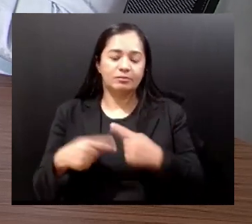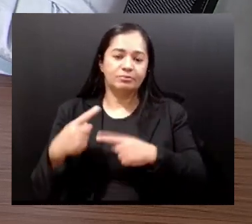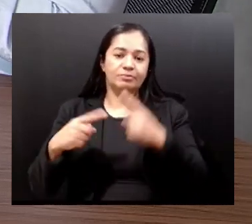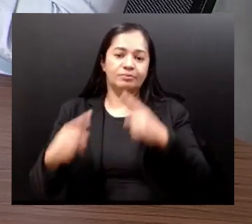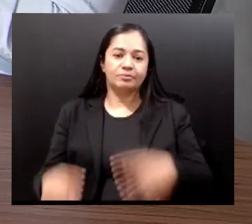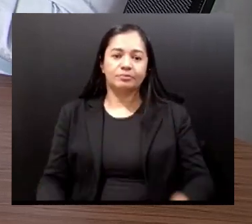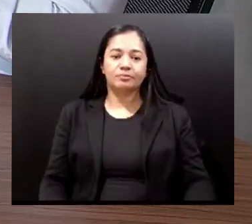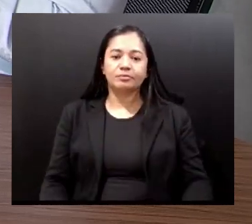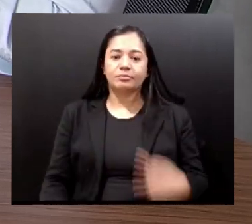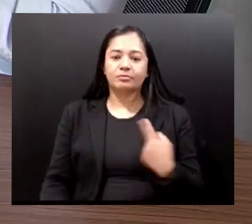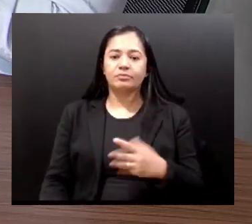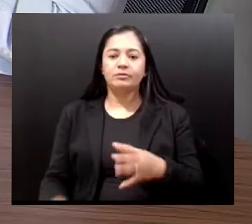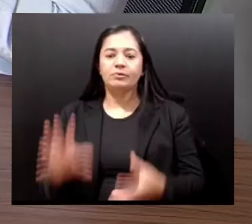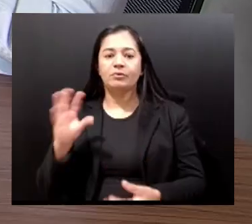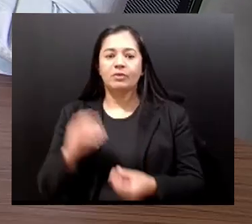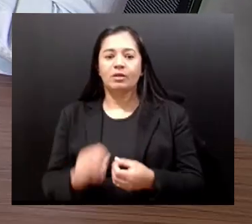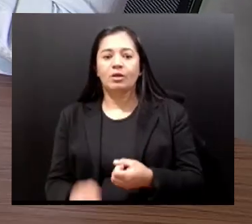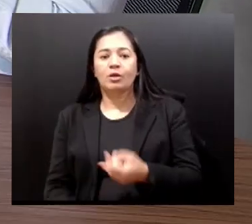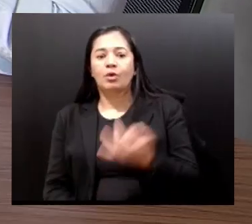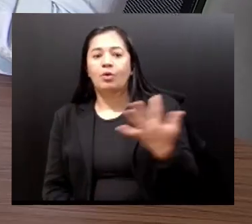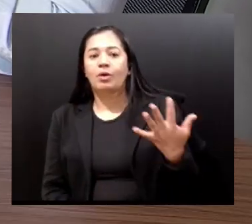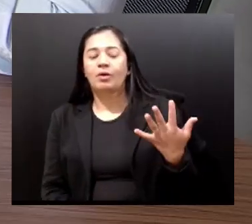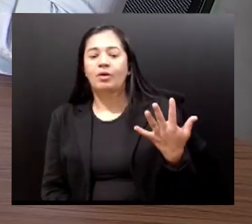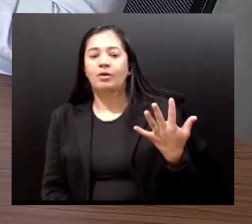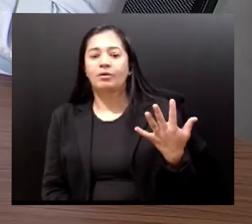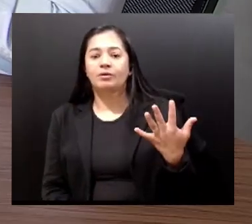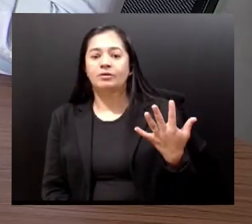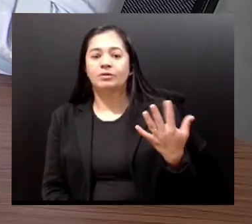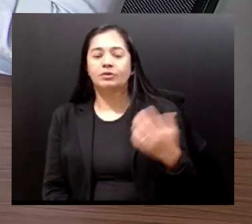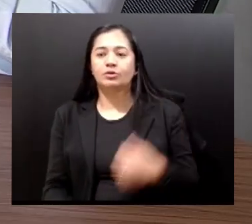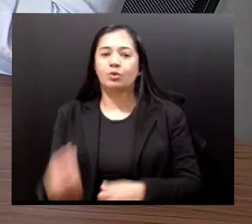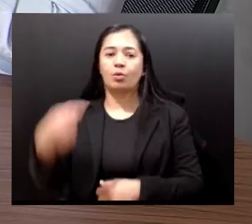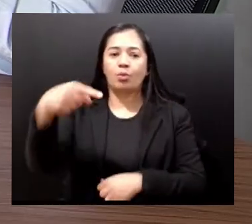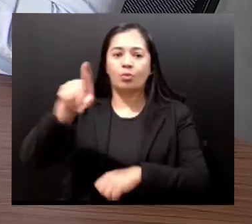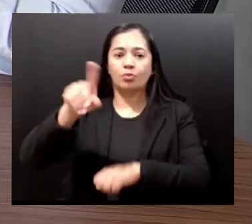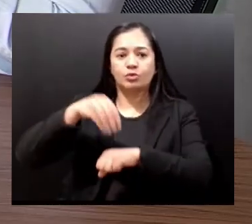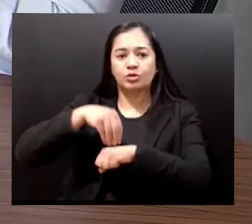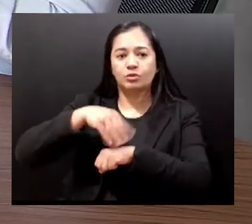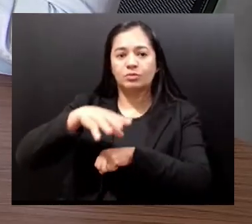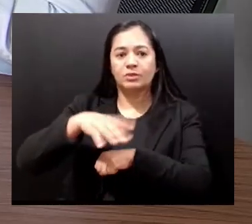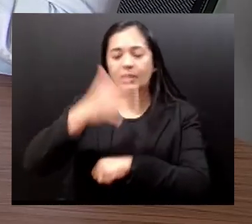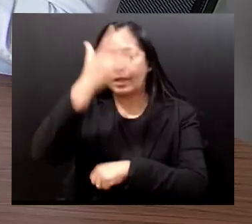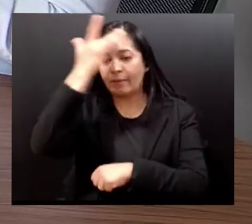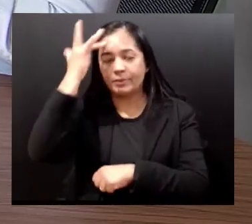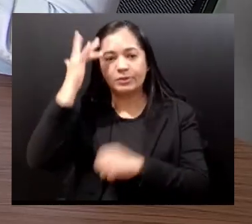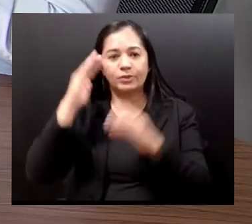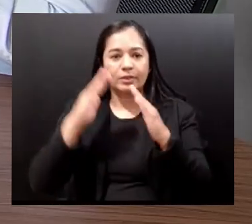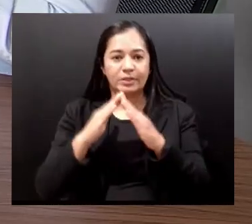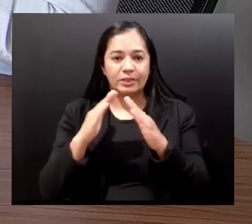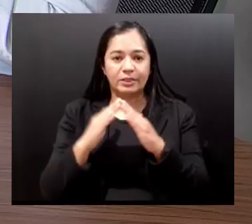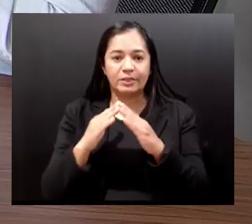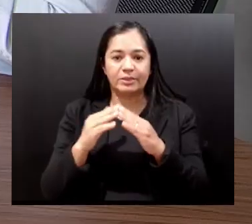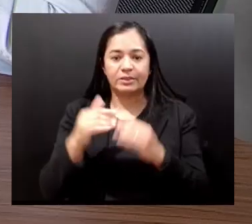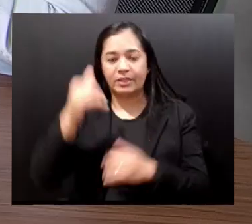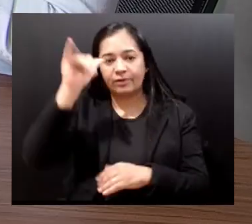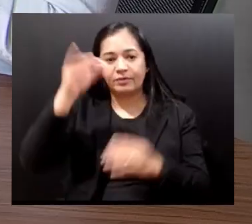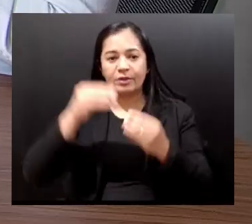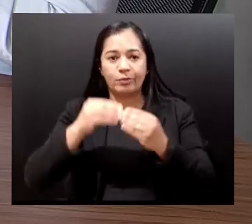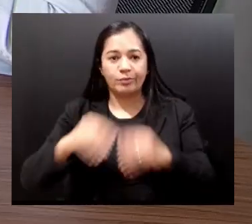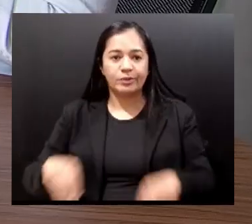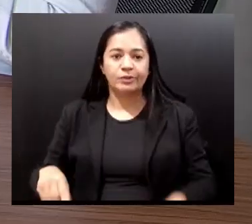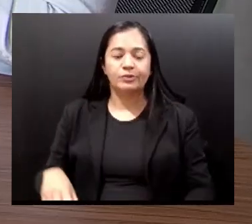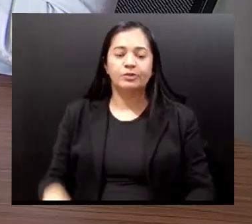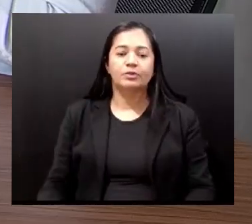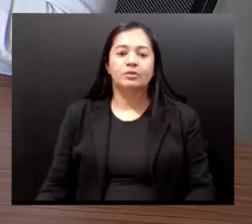quais então as últimas dicas assim, né, para o pessoal que está em casa não ser afetado no dia a dia com o aumento do IPCA, é